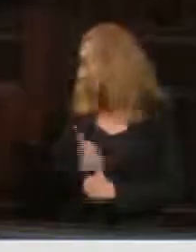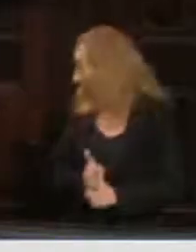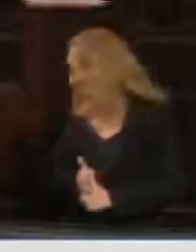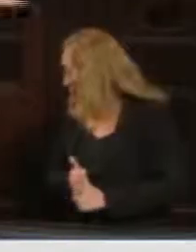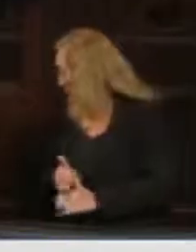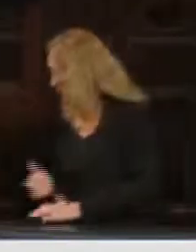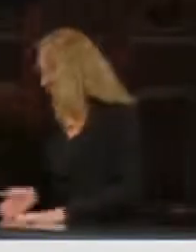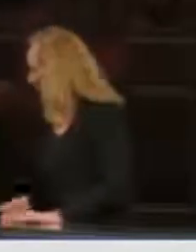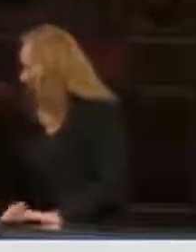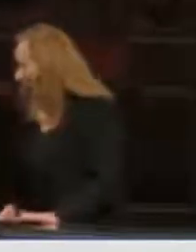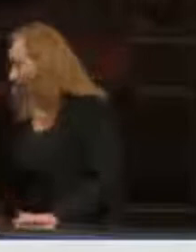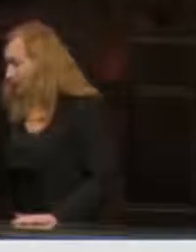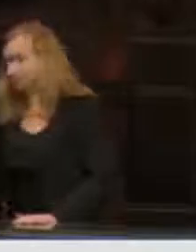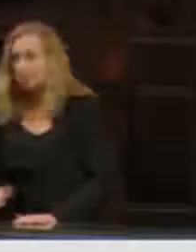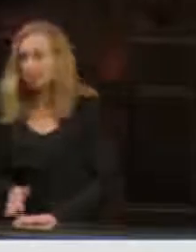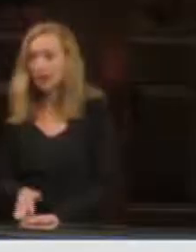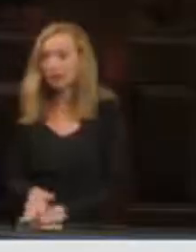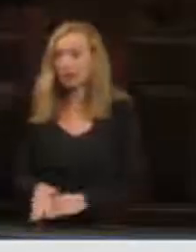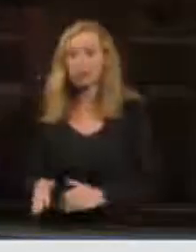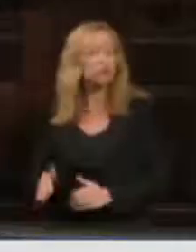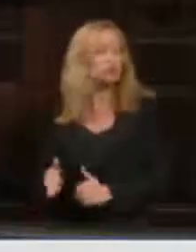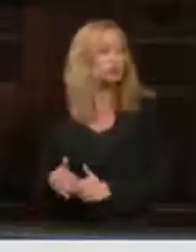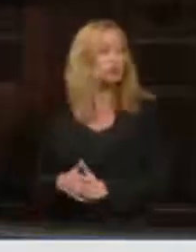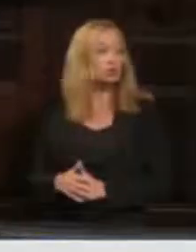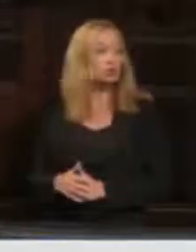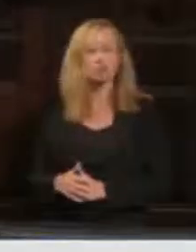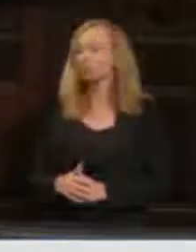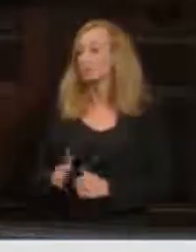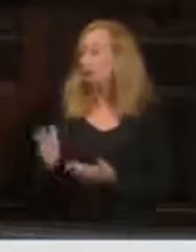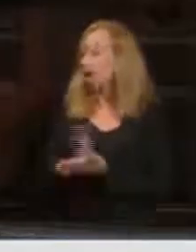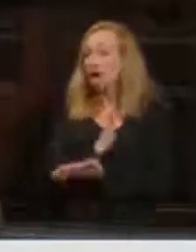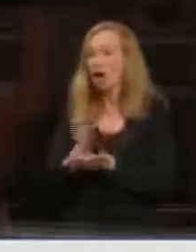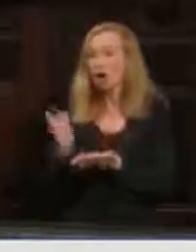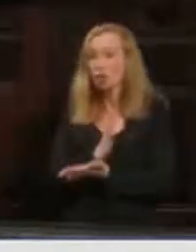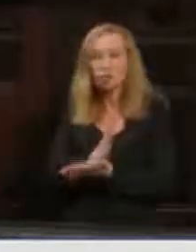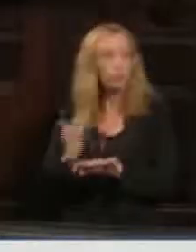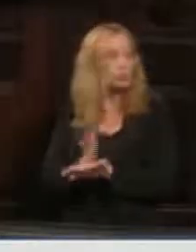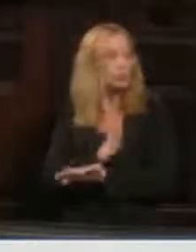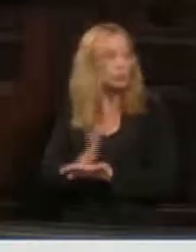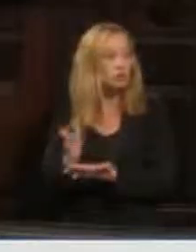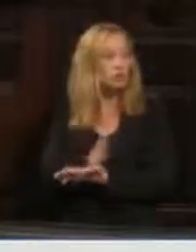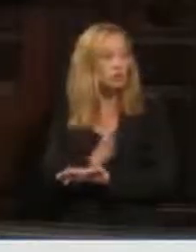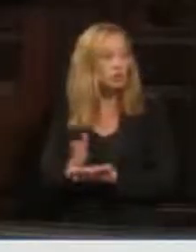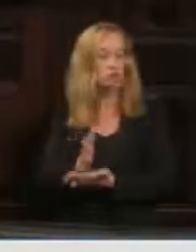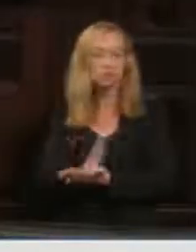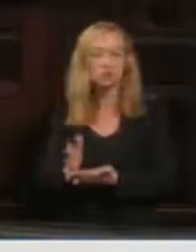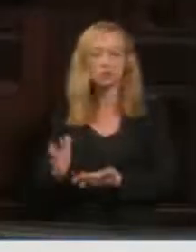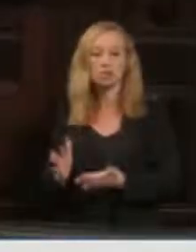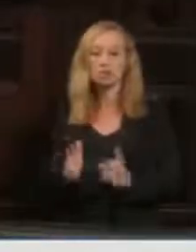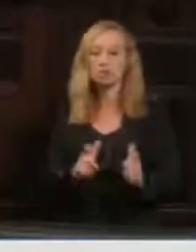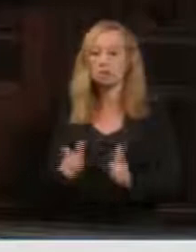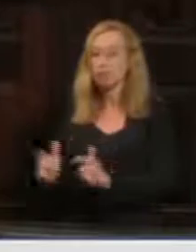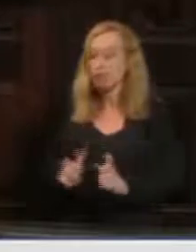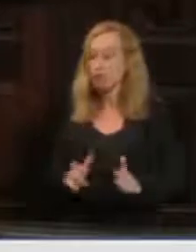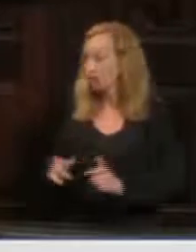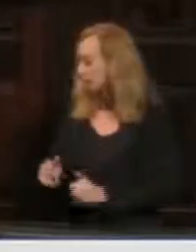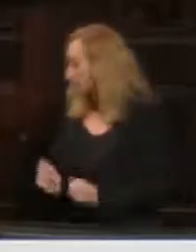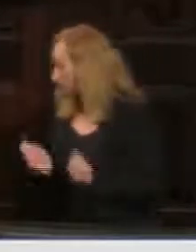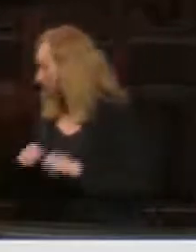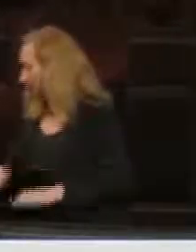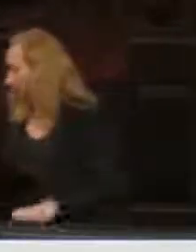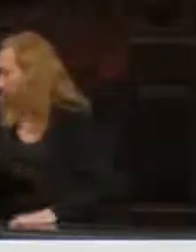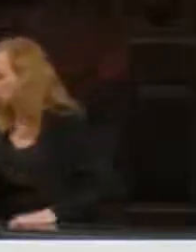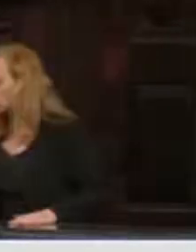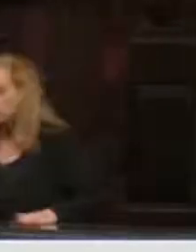lamentável, tirei algumas fotos, mandei para alguns órgãos competentes do Estado do Rio de Janeiro. Se eu